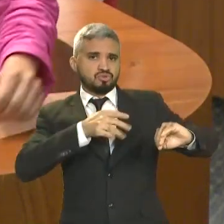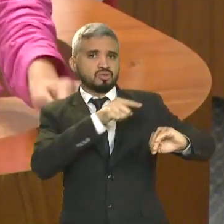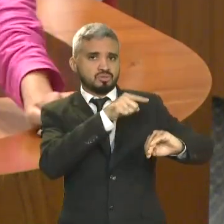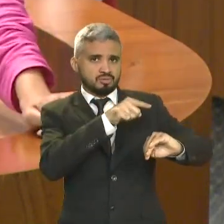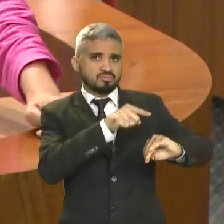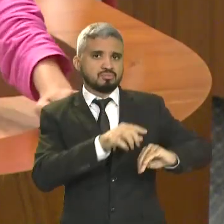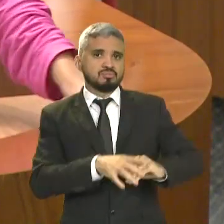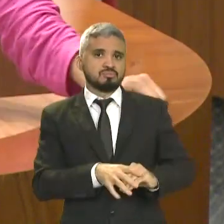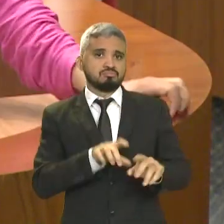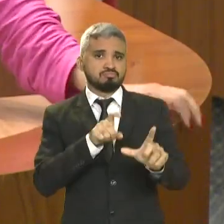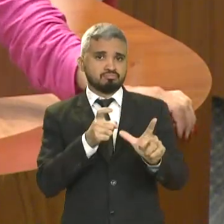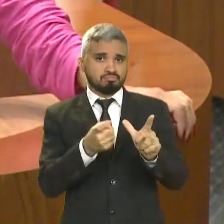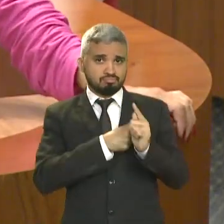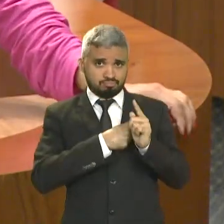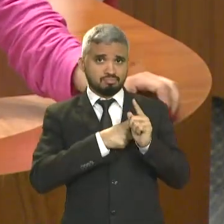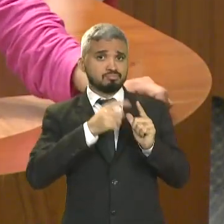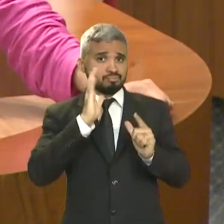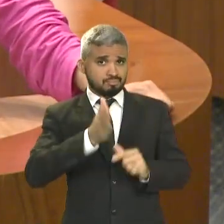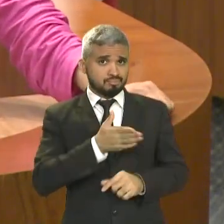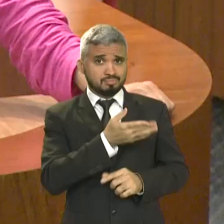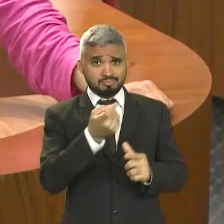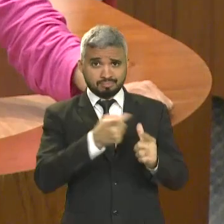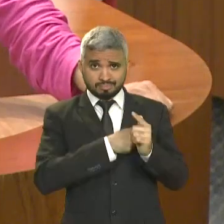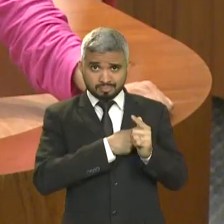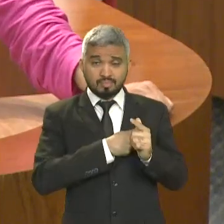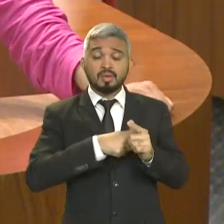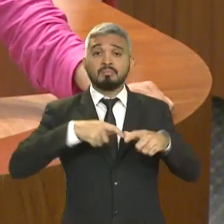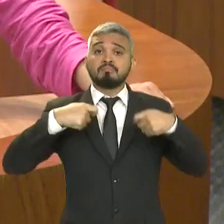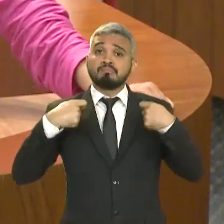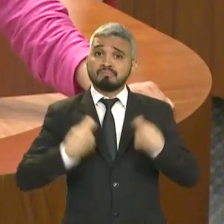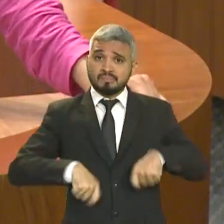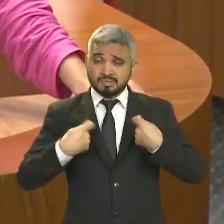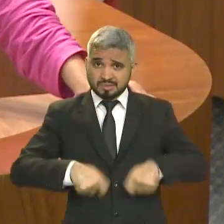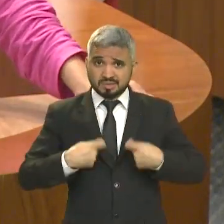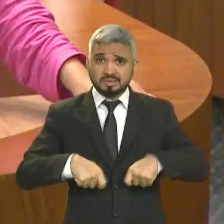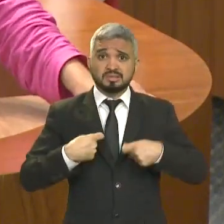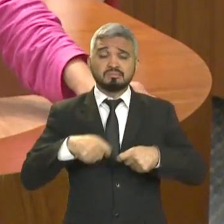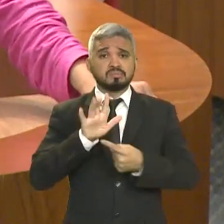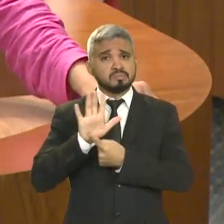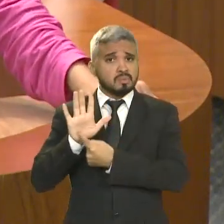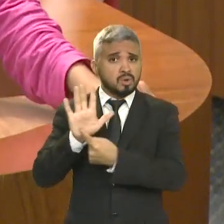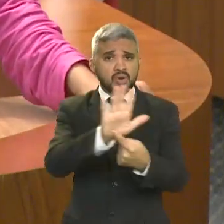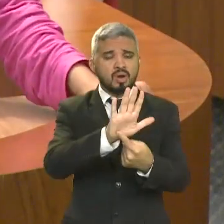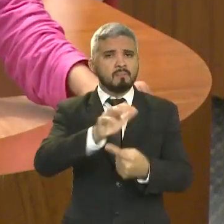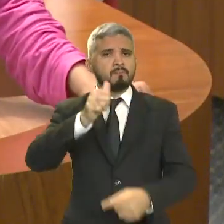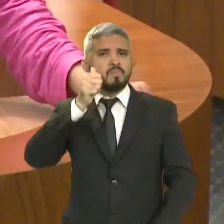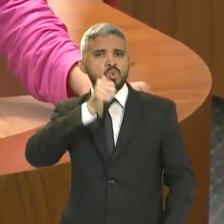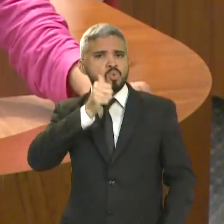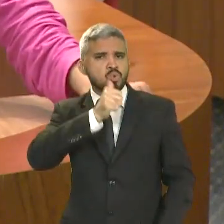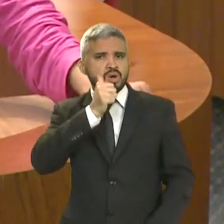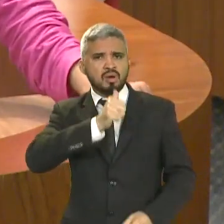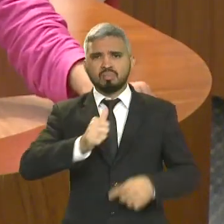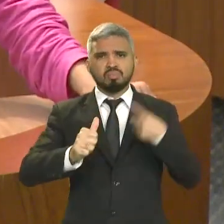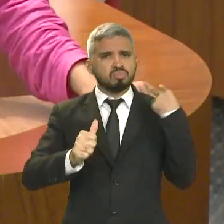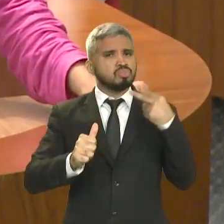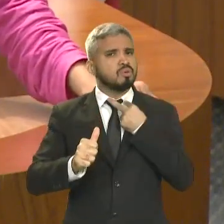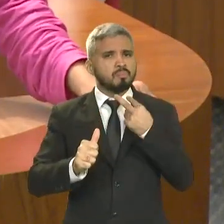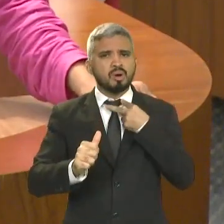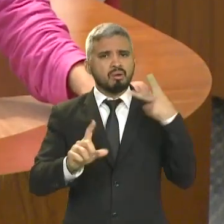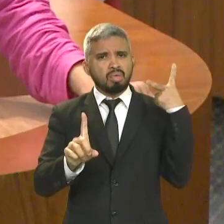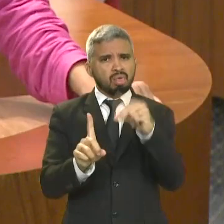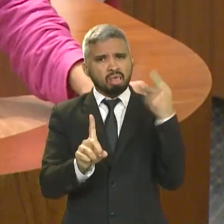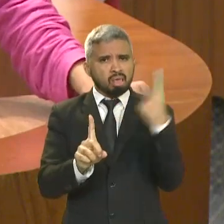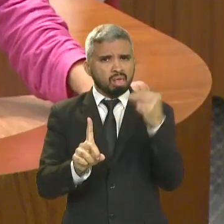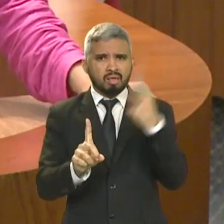não é suficiente. A gente precisa moralizar, a gente precisa mostrar que nenhuma mulher pode ser agredida. E eu estou aqui